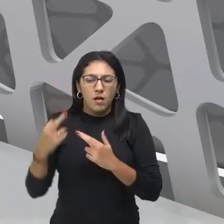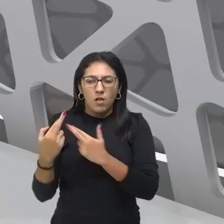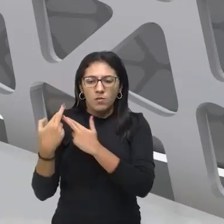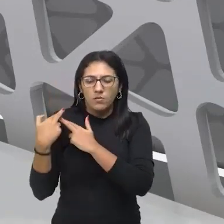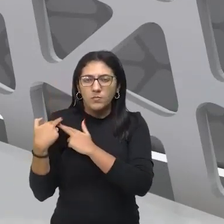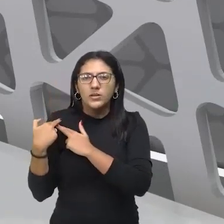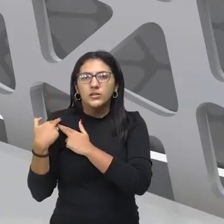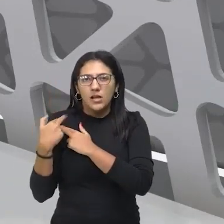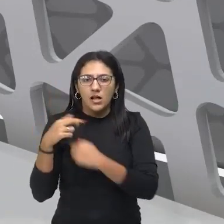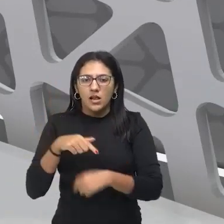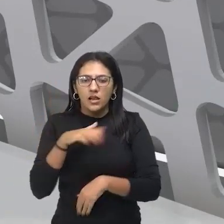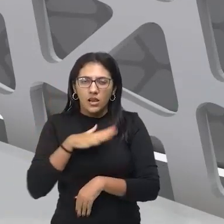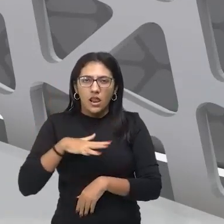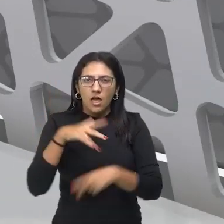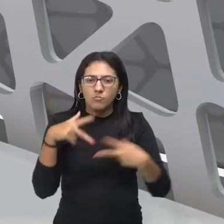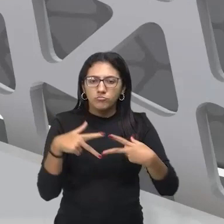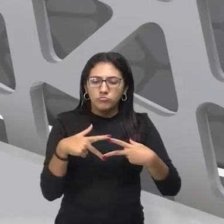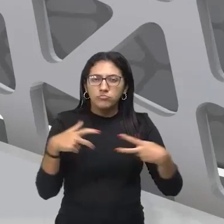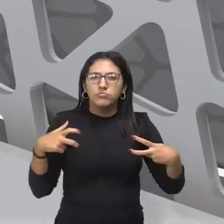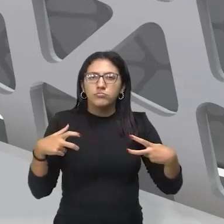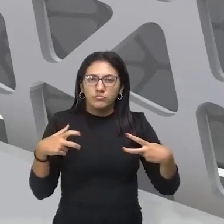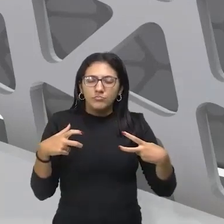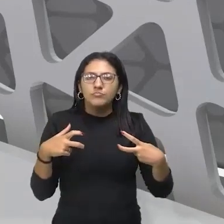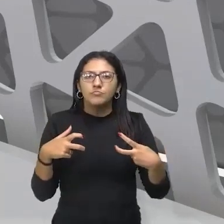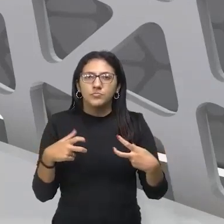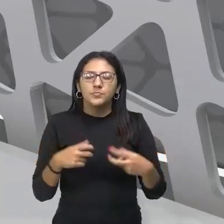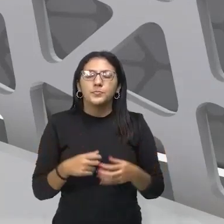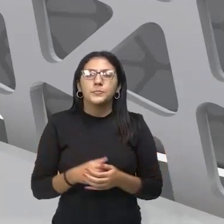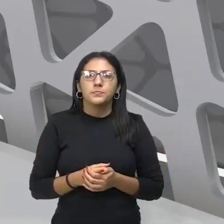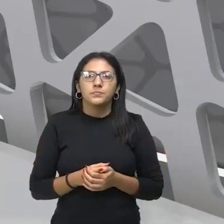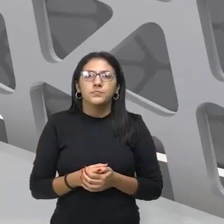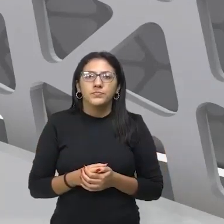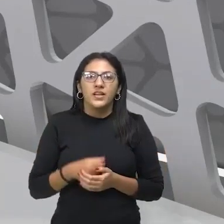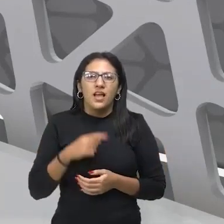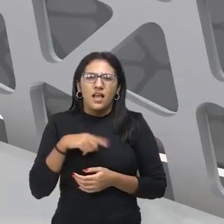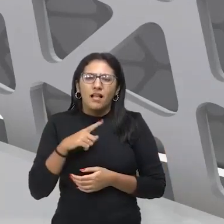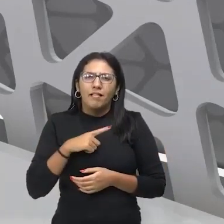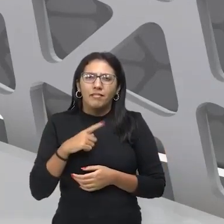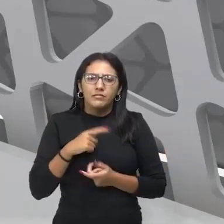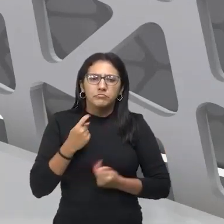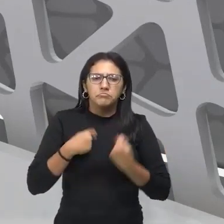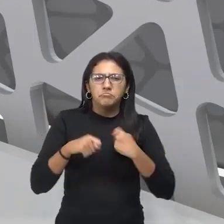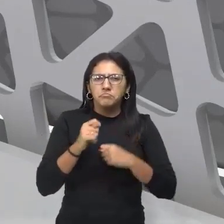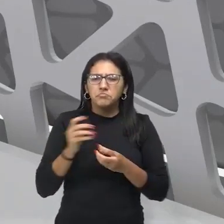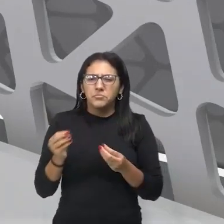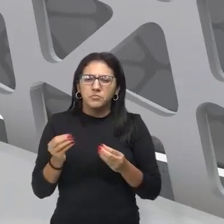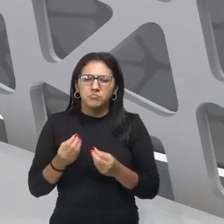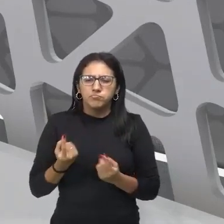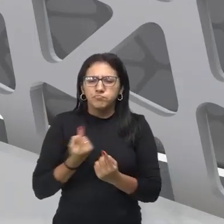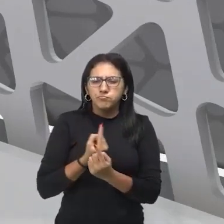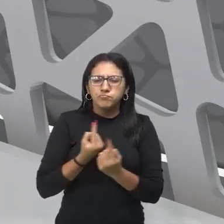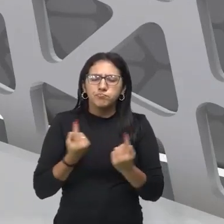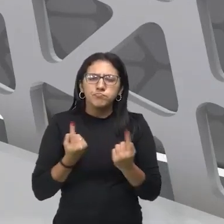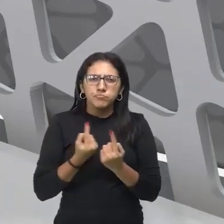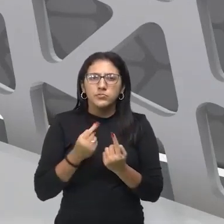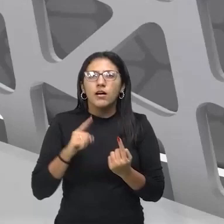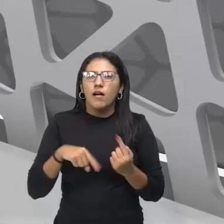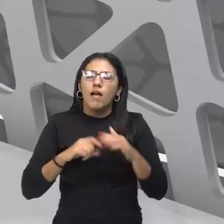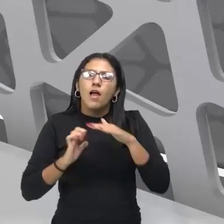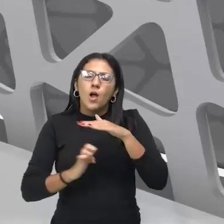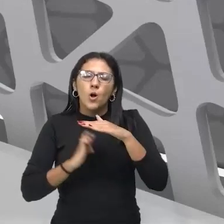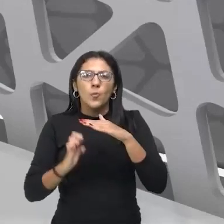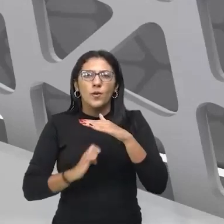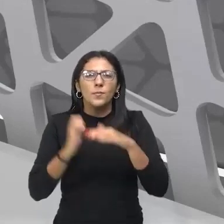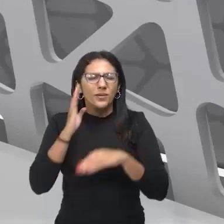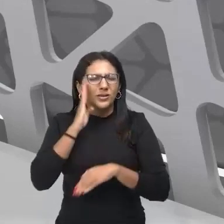capital privado. Então, a Petrobras ainda é, apesar de ser de economia mista, ainda é uma empresa